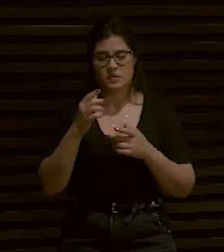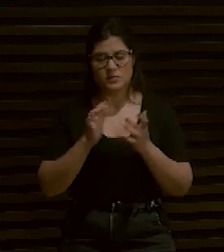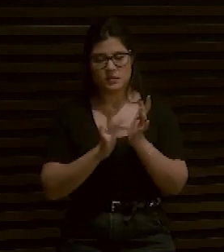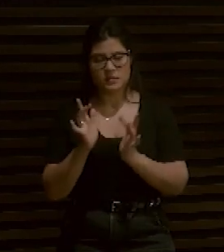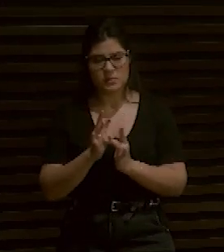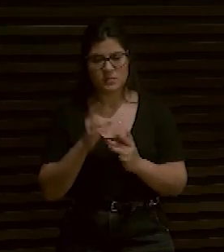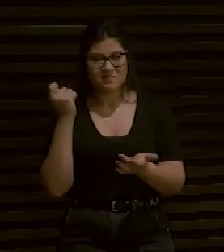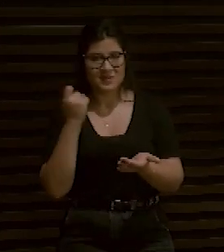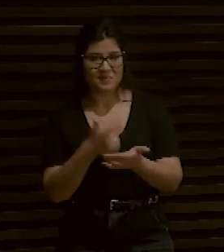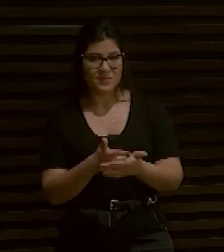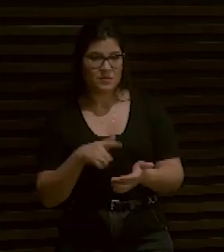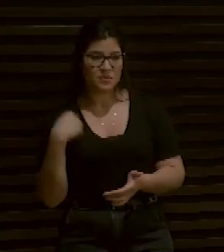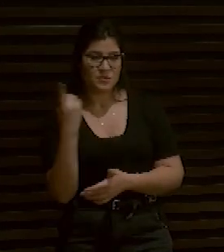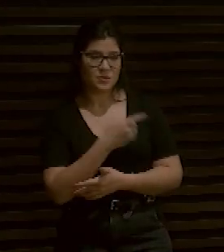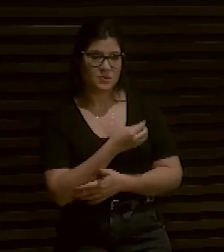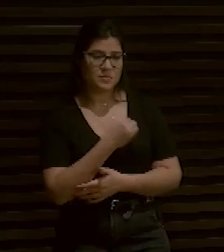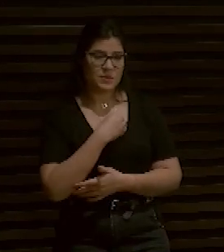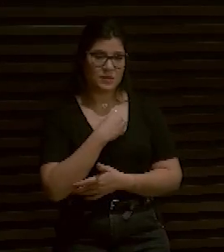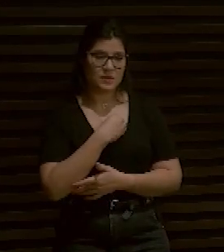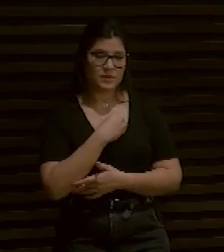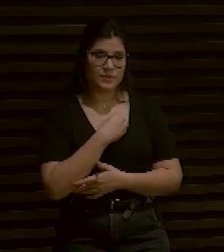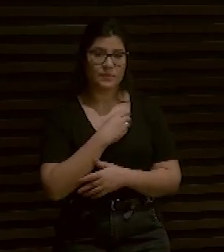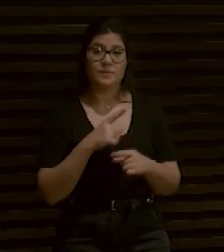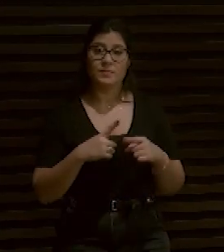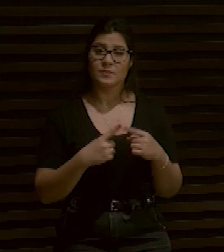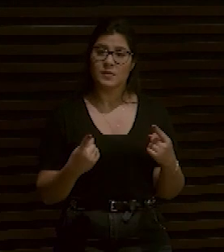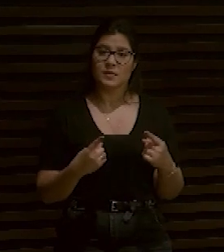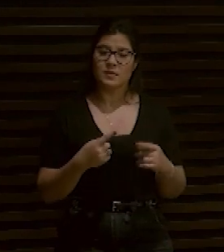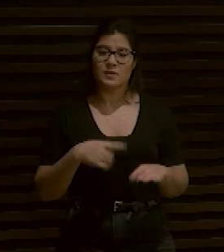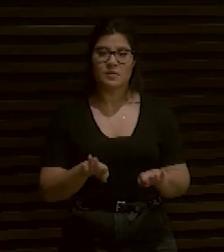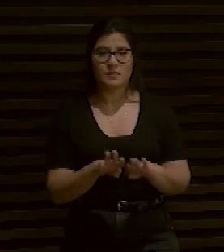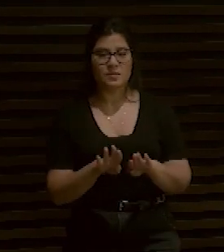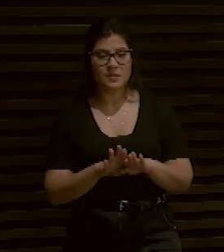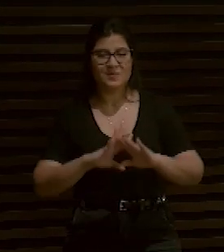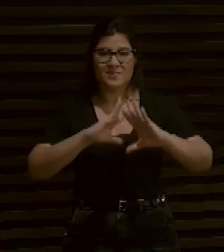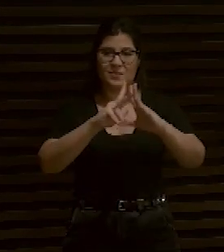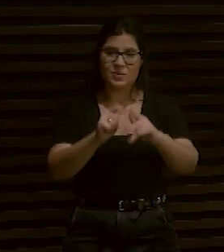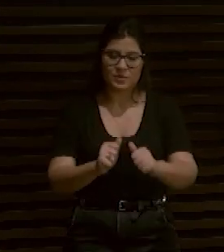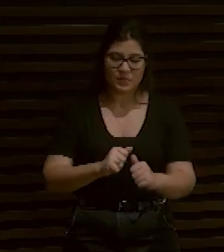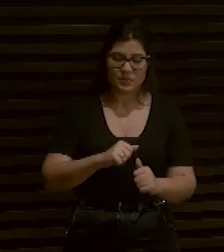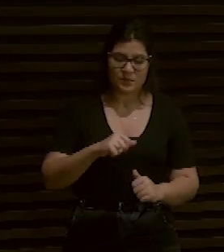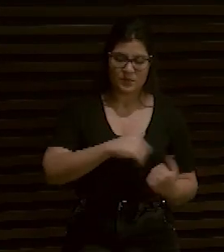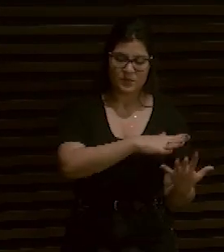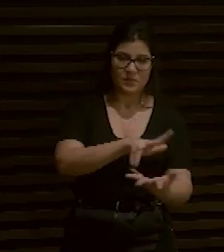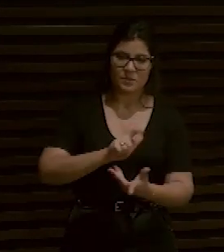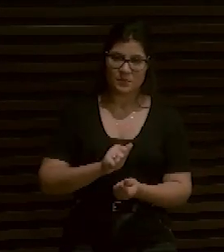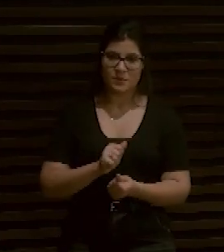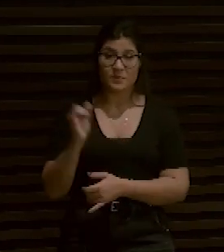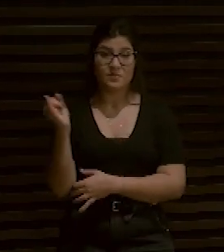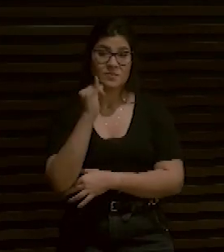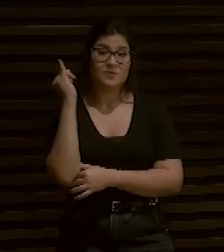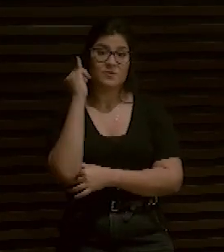e não somente pelos nossos próprios, mas ainda pelos do mundo inteiro. É importante